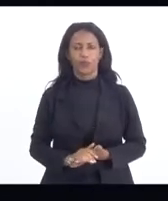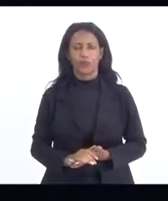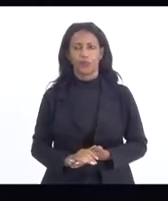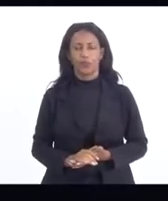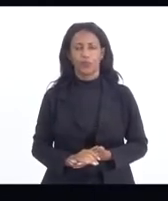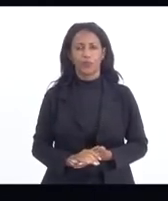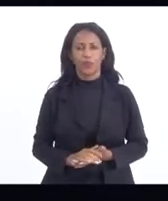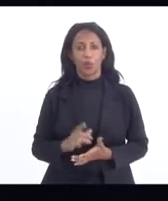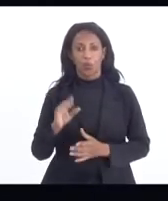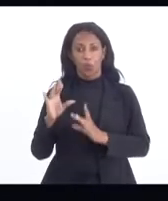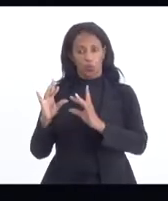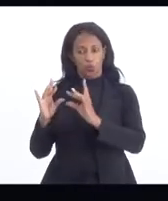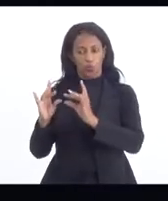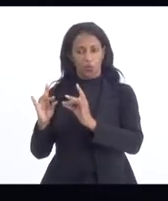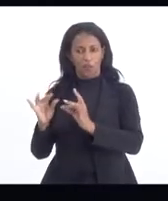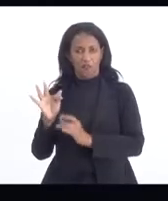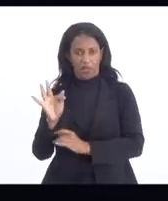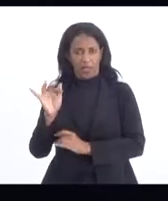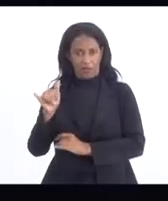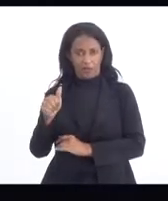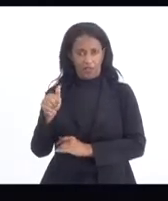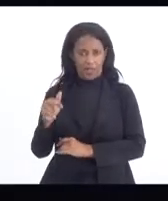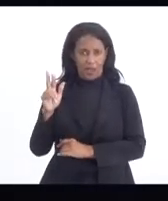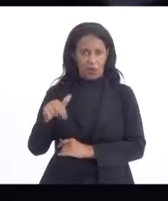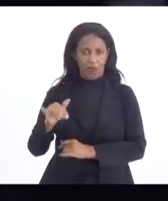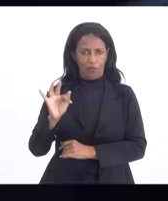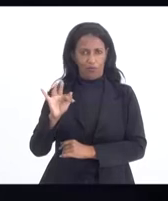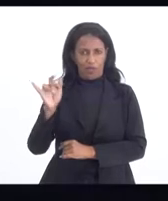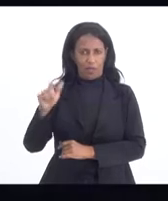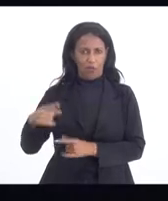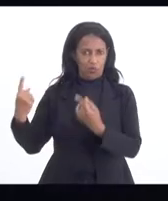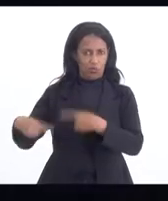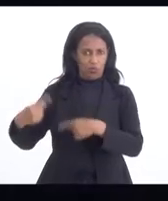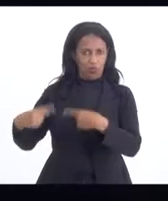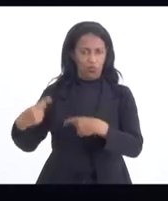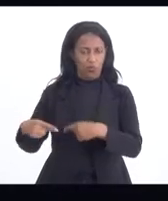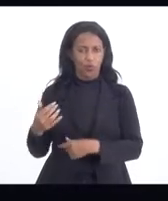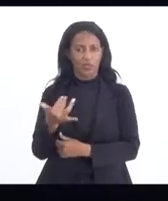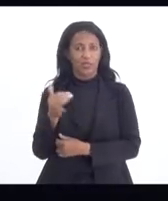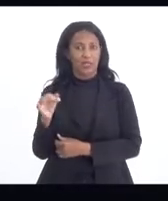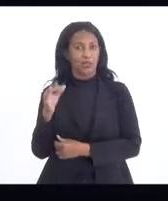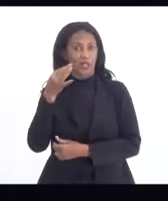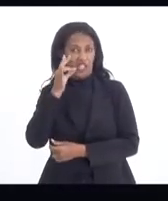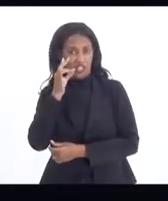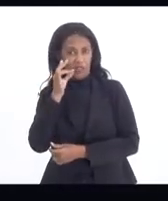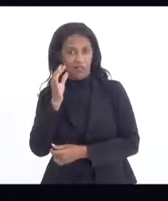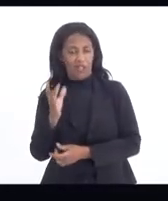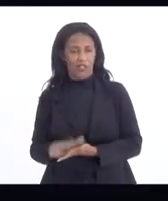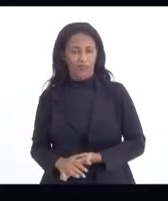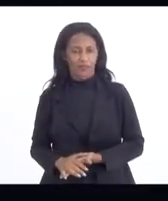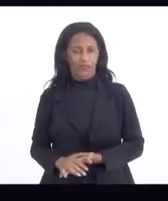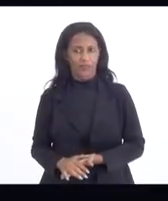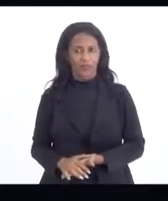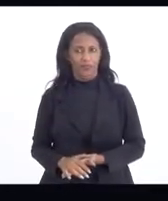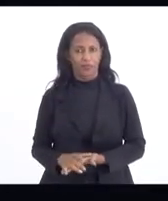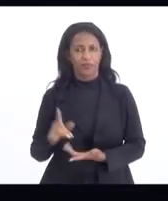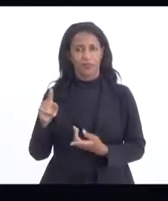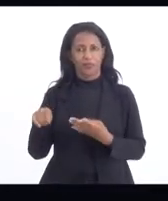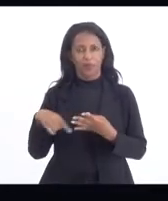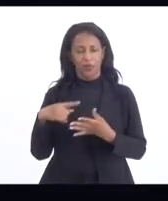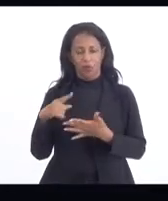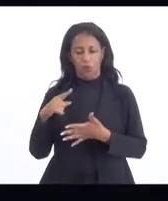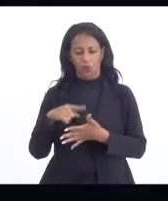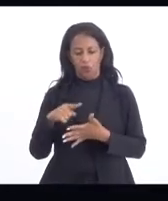Dos de via úmida que estão na final, presidente, são 10 cafés. São